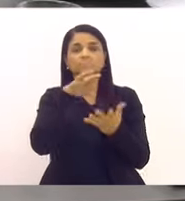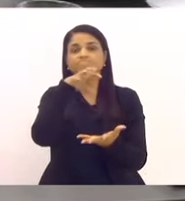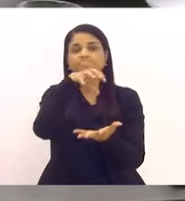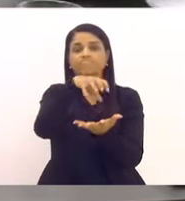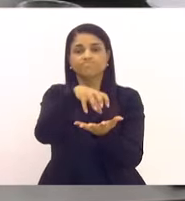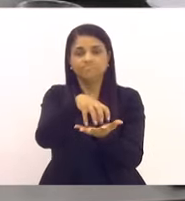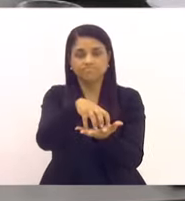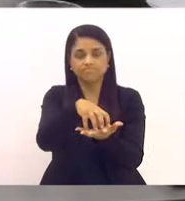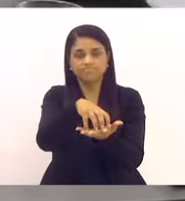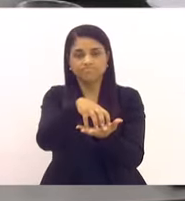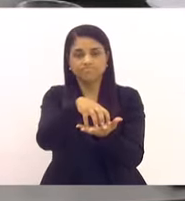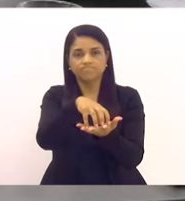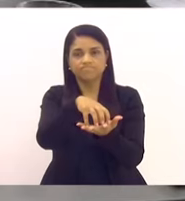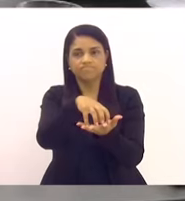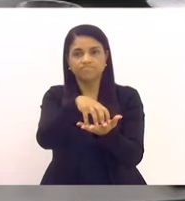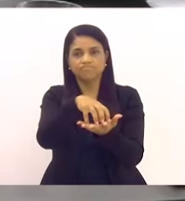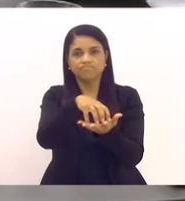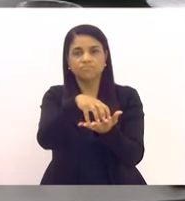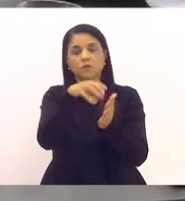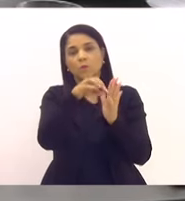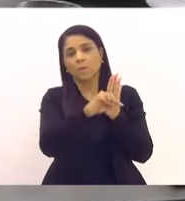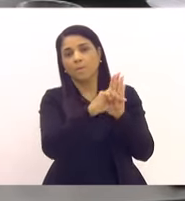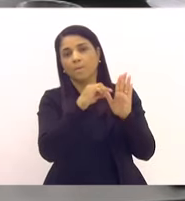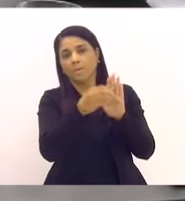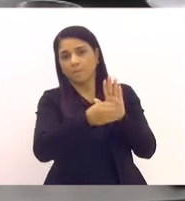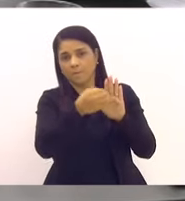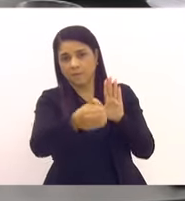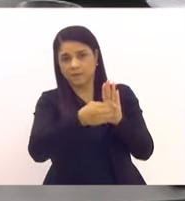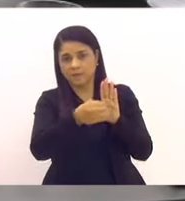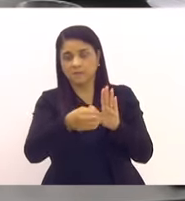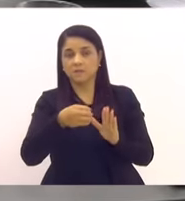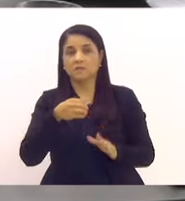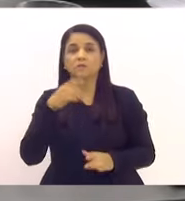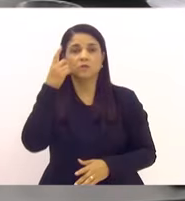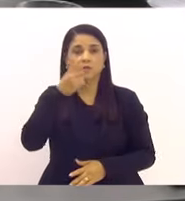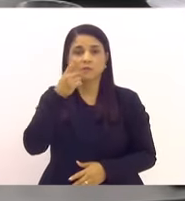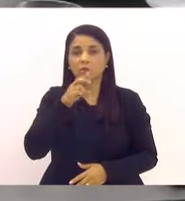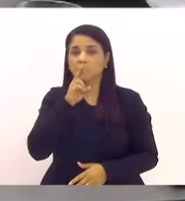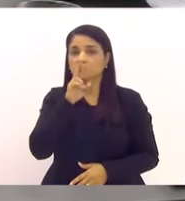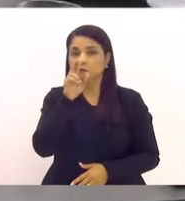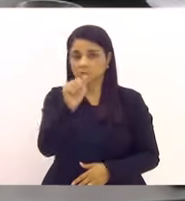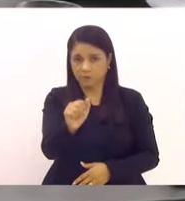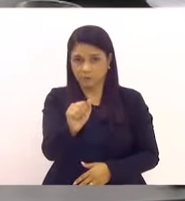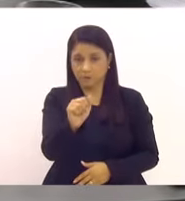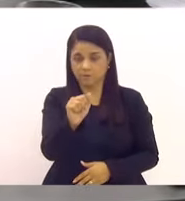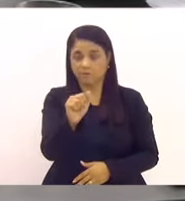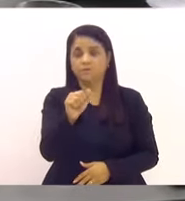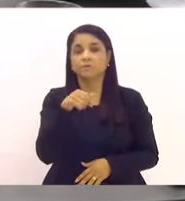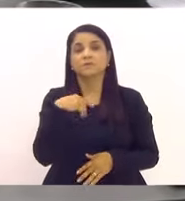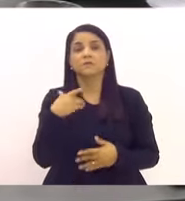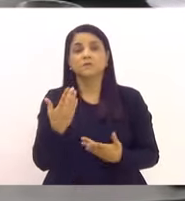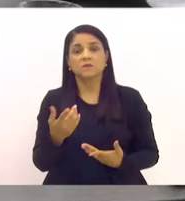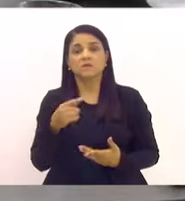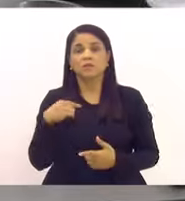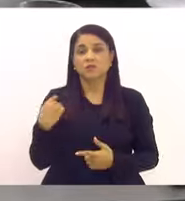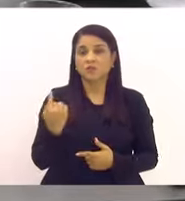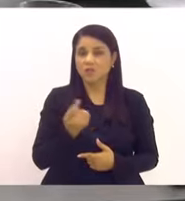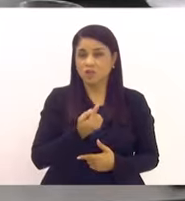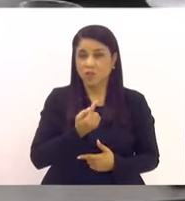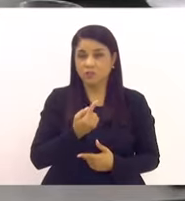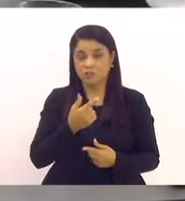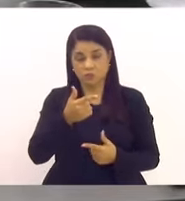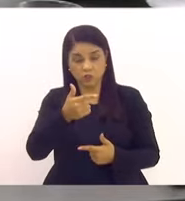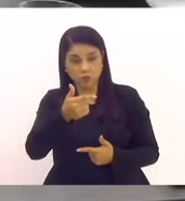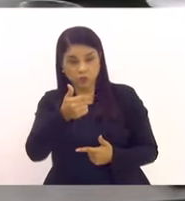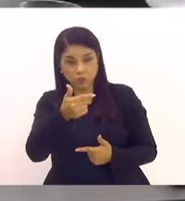preservado no parecer do deputado Rodrigo Amorim? Nós listamos 12 rios